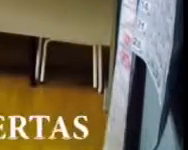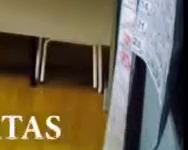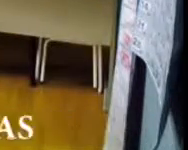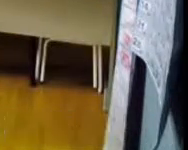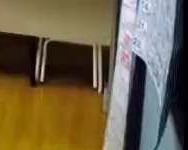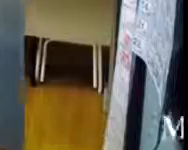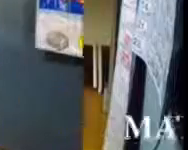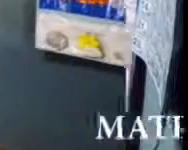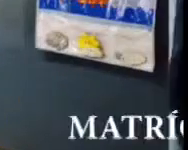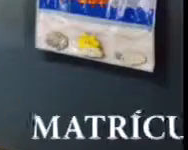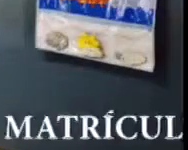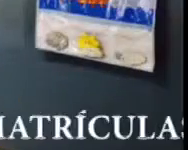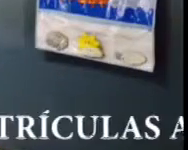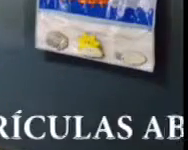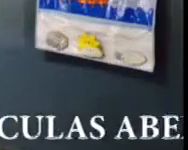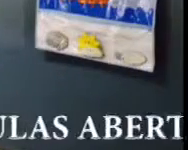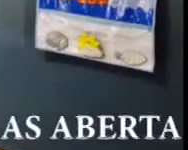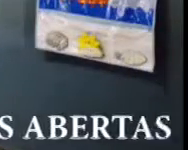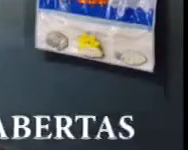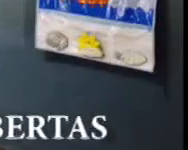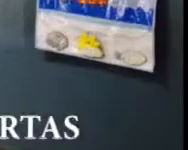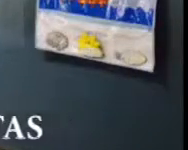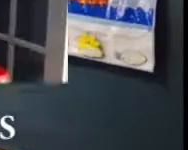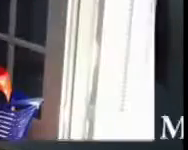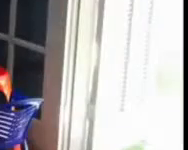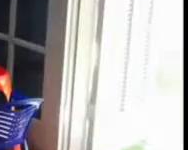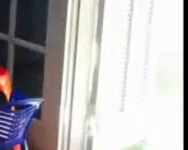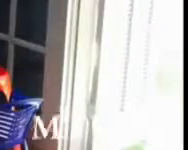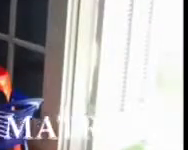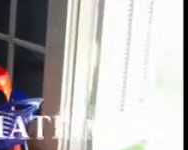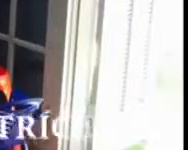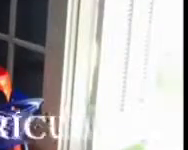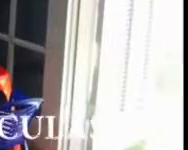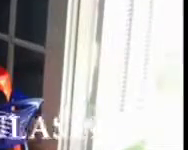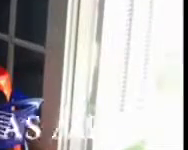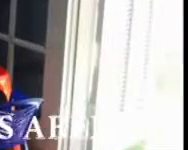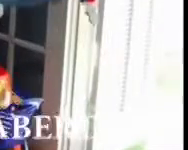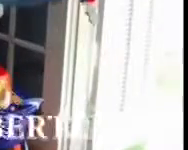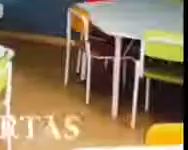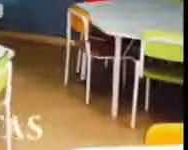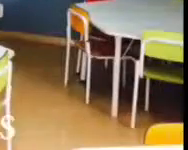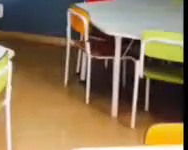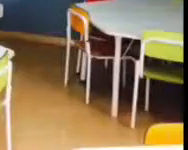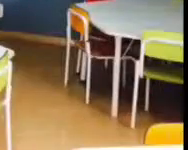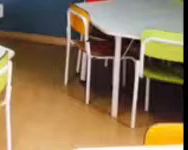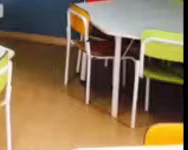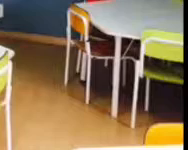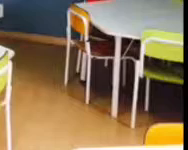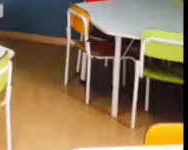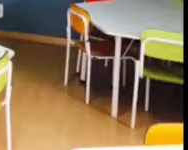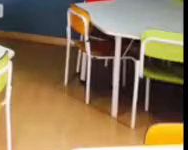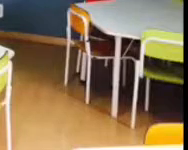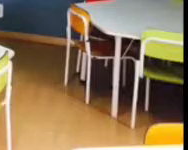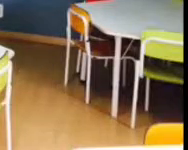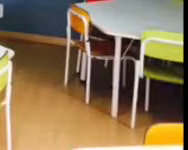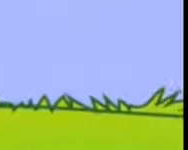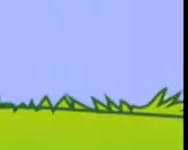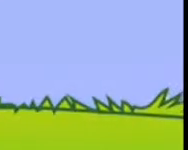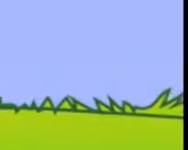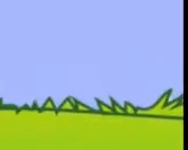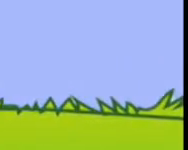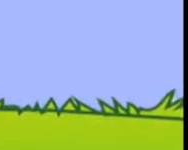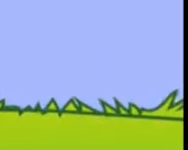educação, obter valores e aprender mesmo brincando é o objetivo que temos com nossos alunos.